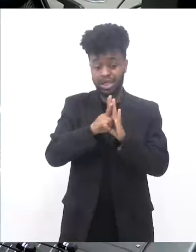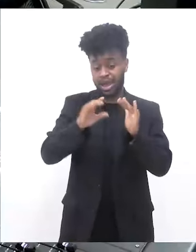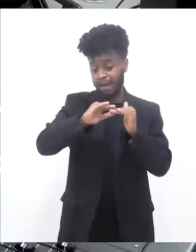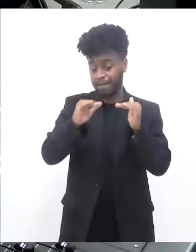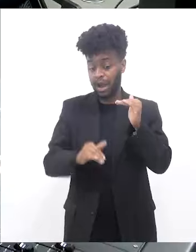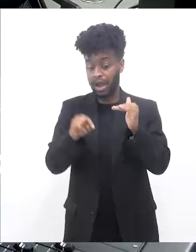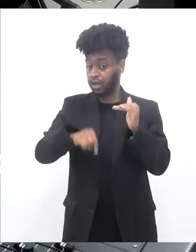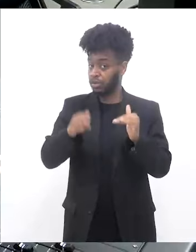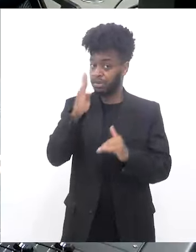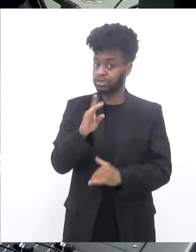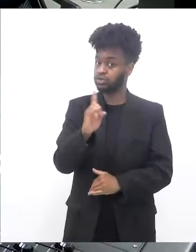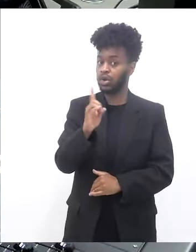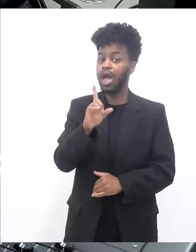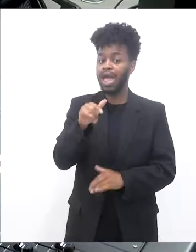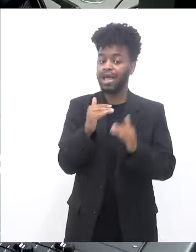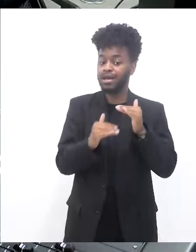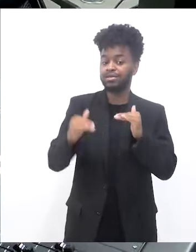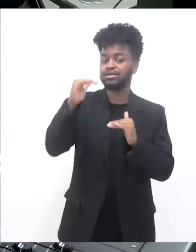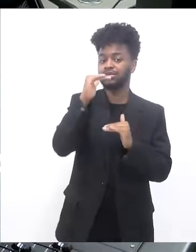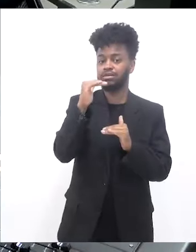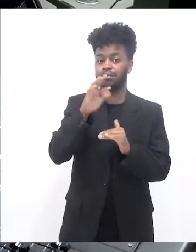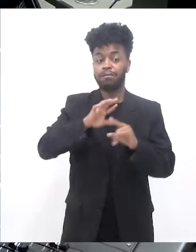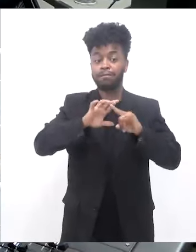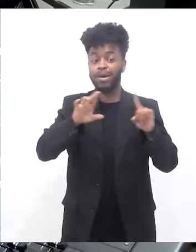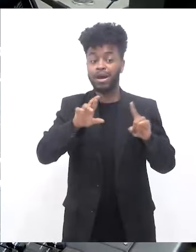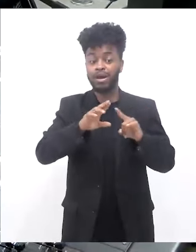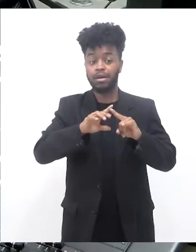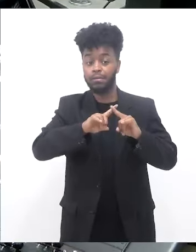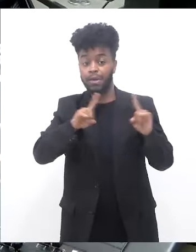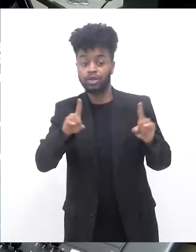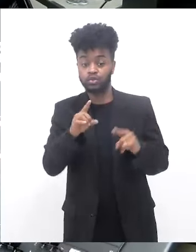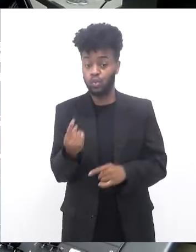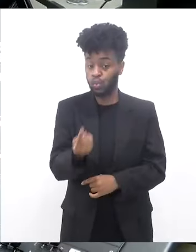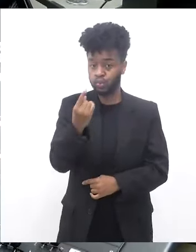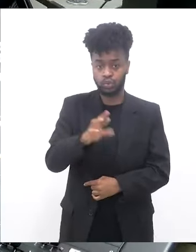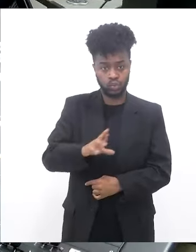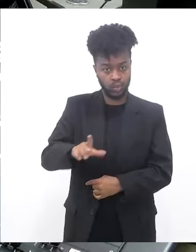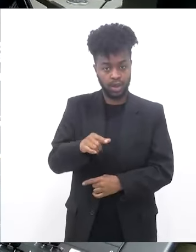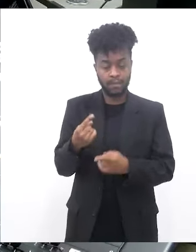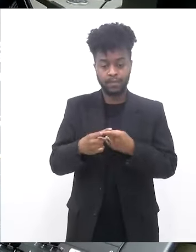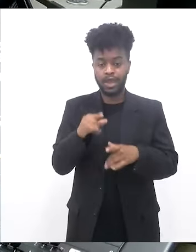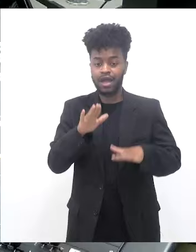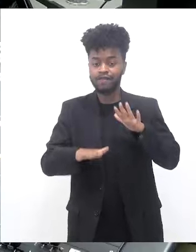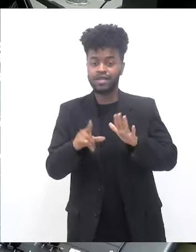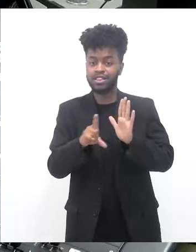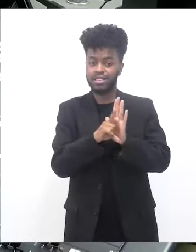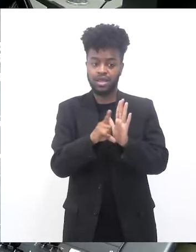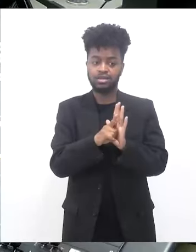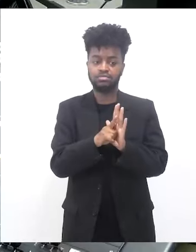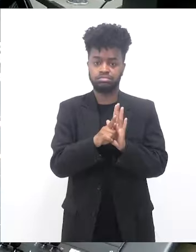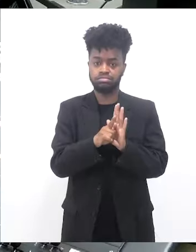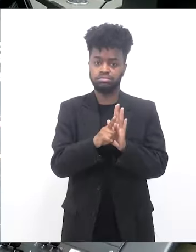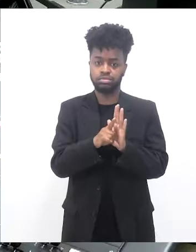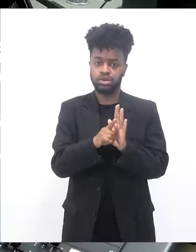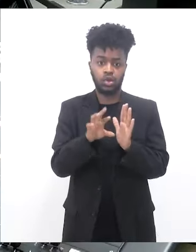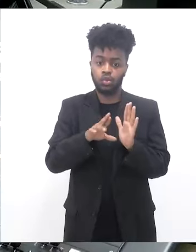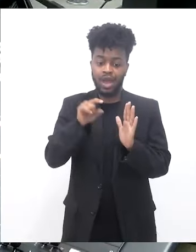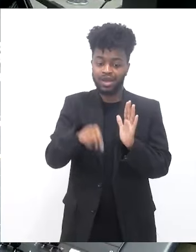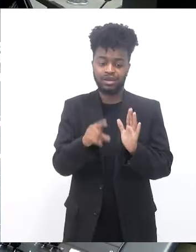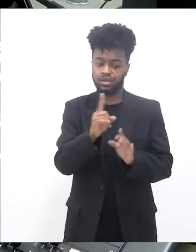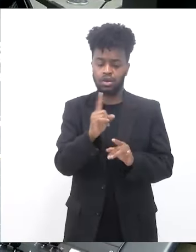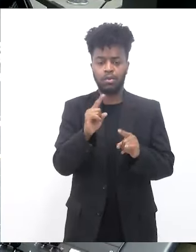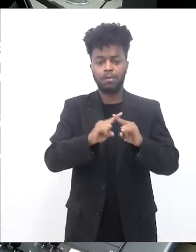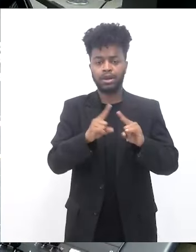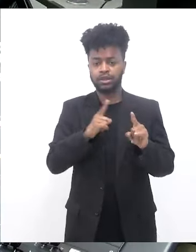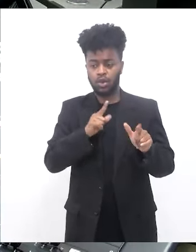costumes na Inglaterra. No Brasil, não. Ela é a fonte primária, mas ela não é a única fonte. Então, você não pode... Tem leis que são... Não é o caso dessa casa legislativa, que